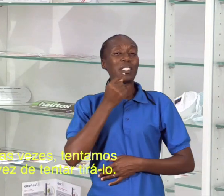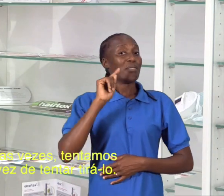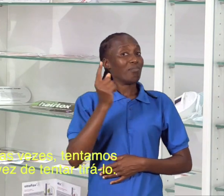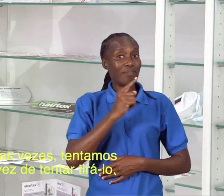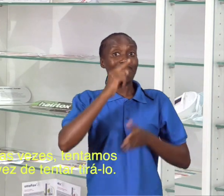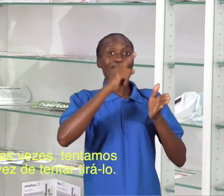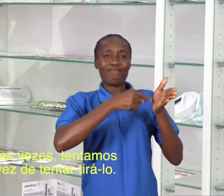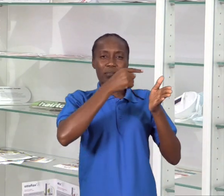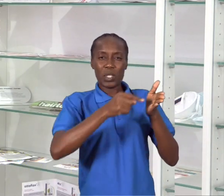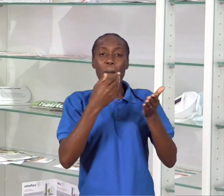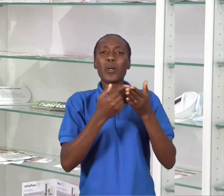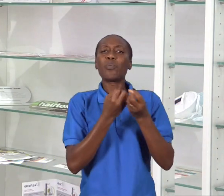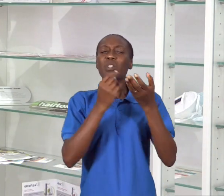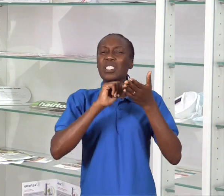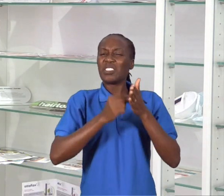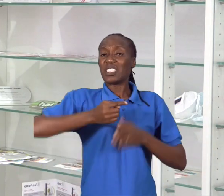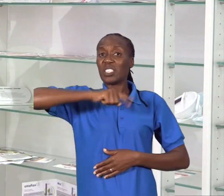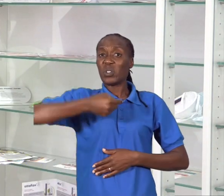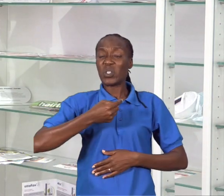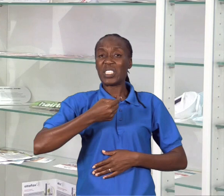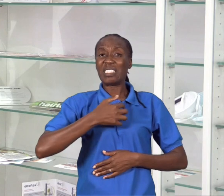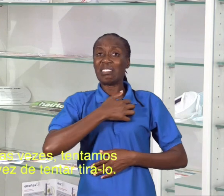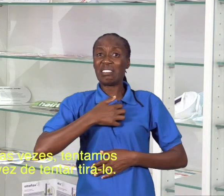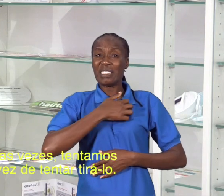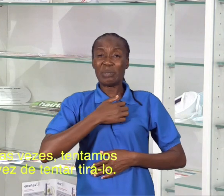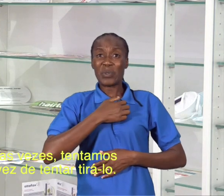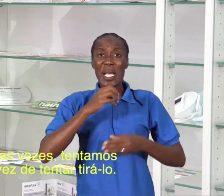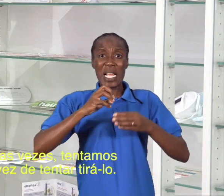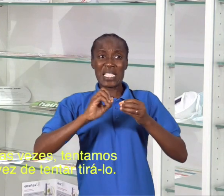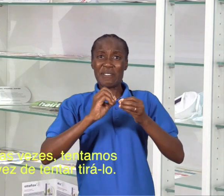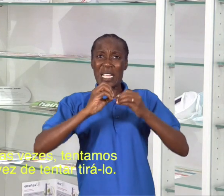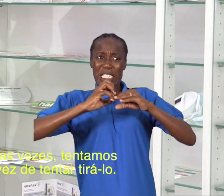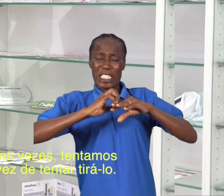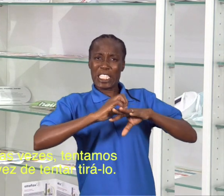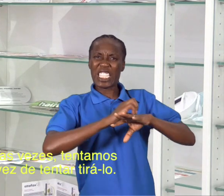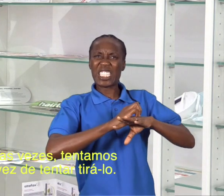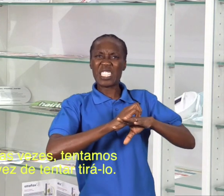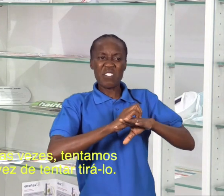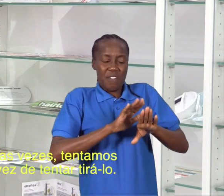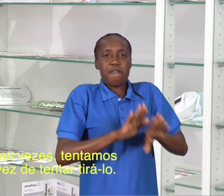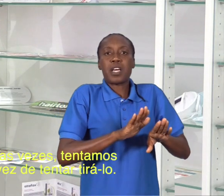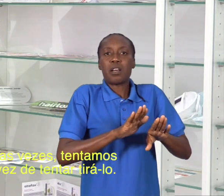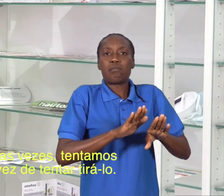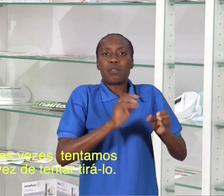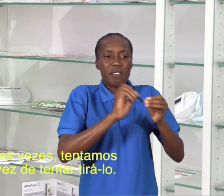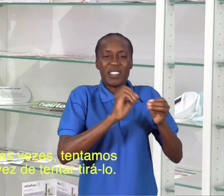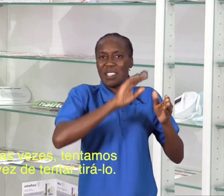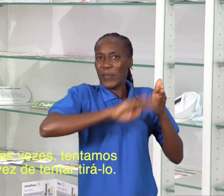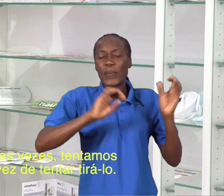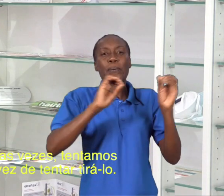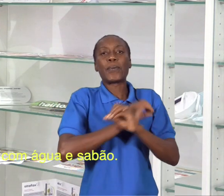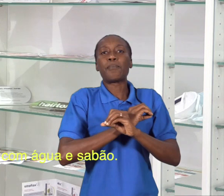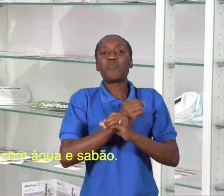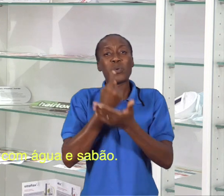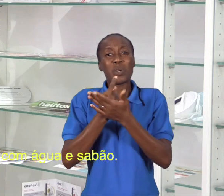não é correto porque muitas das vezes nós estamos a tentar fixar o micro-organismo em vez de tentar